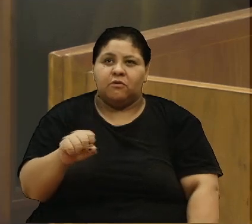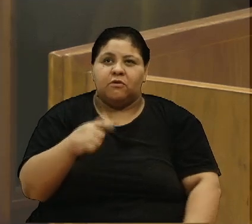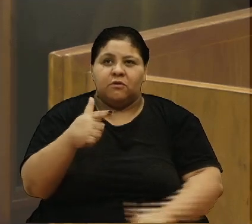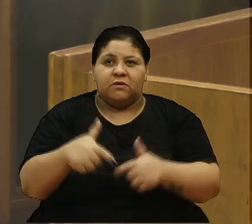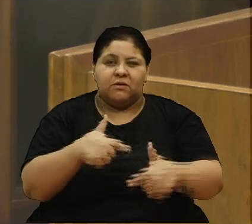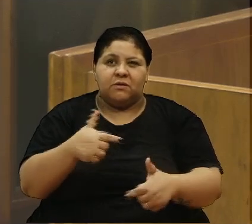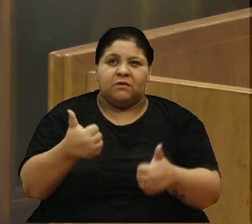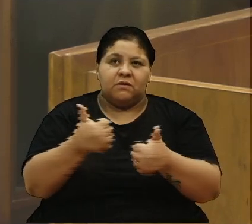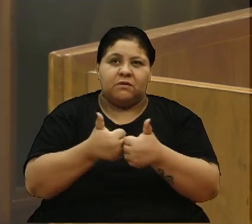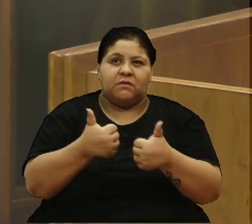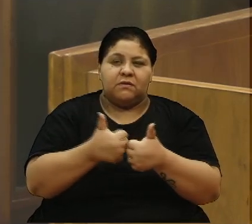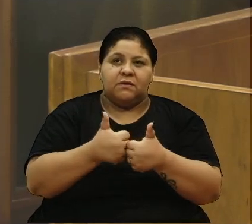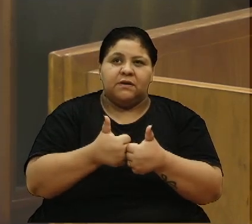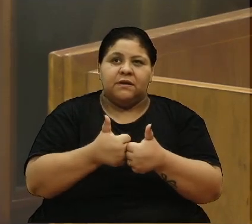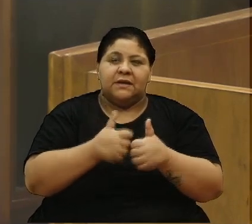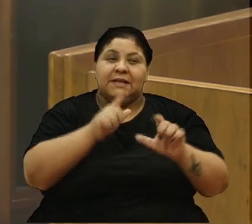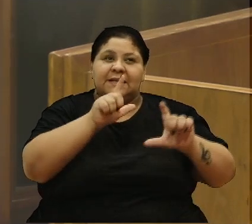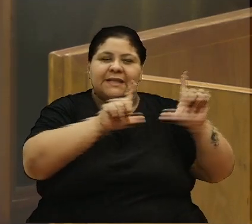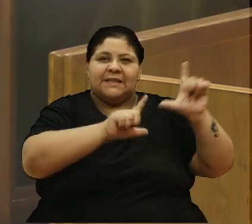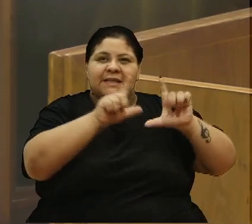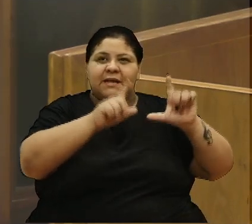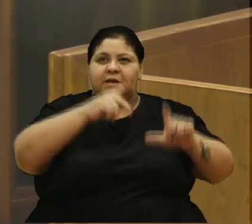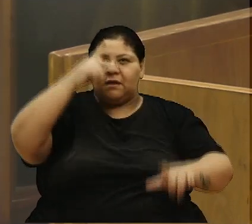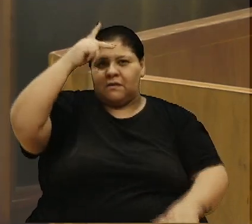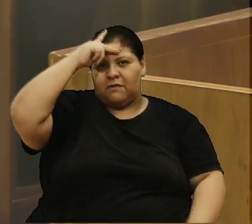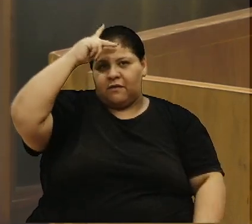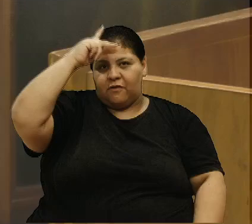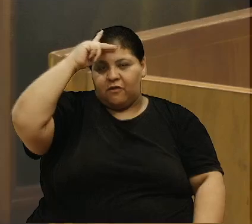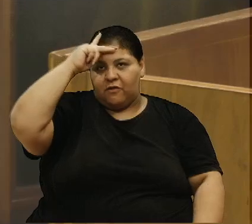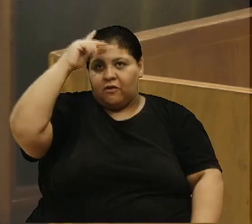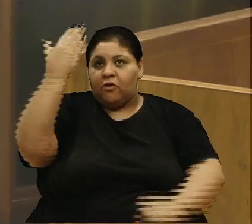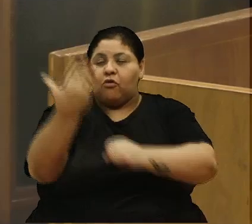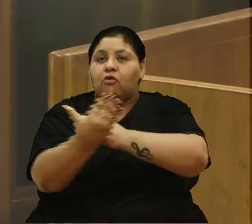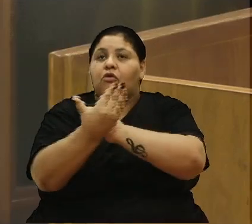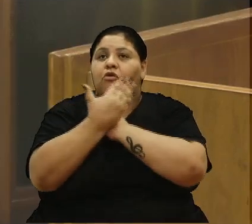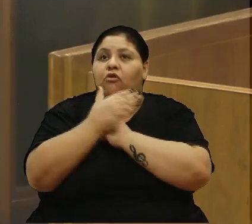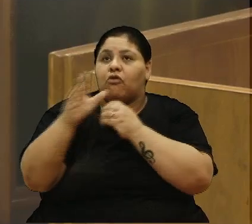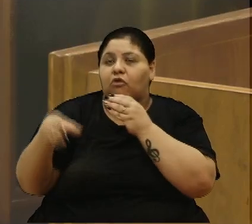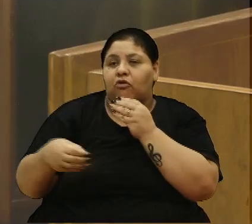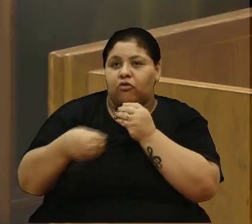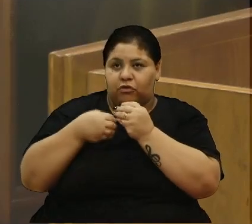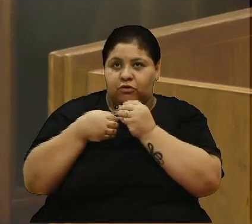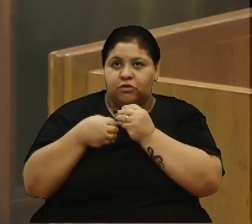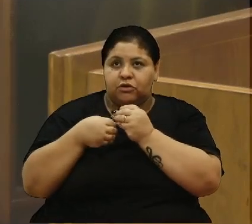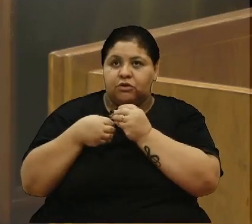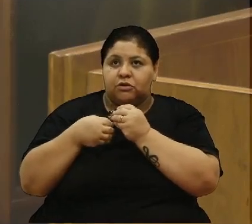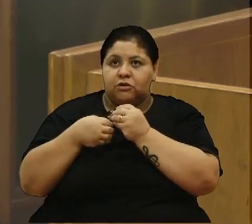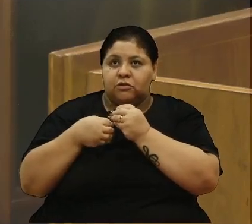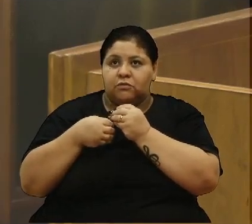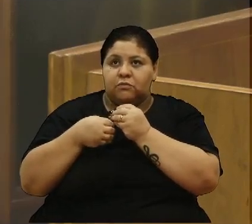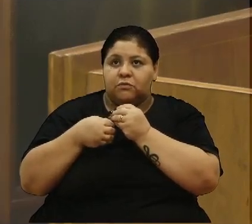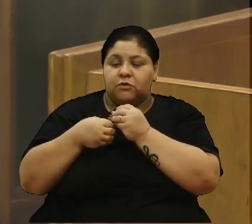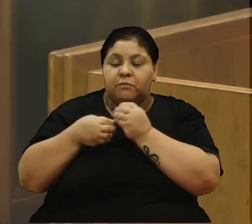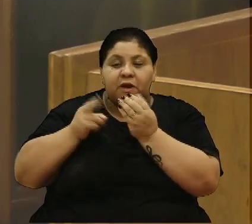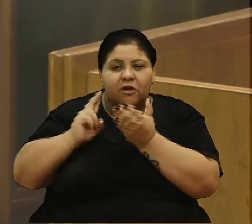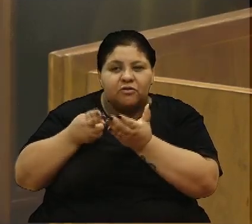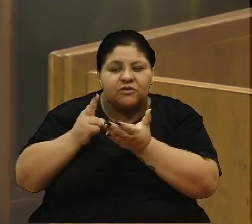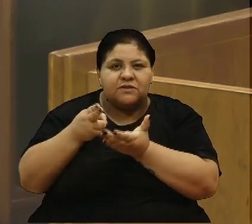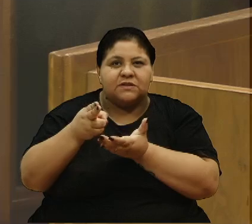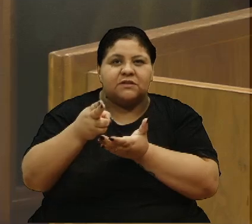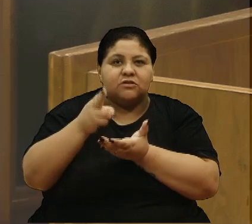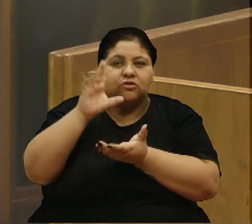RBS TV Pelotas, que ele nos ajudasse com uma emenda parlamentar para que dessemos início efetivo